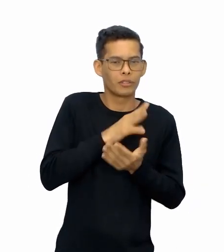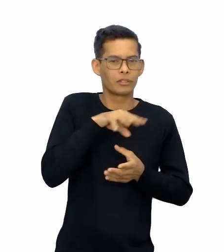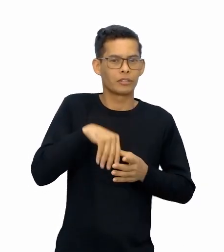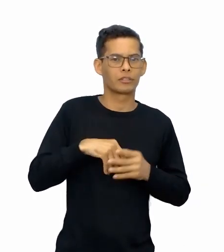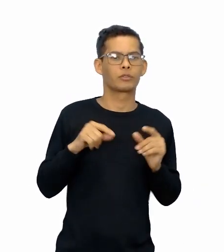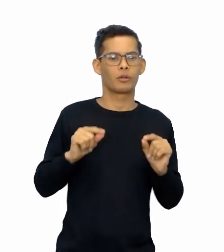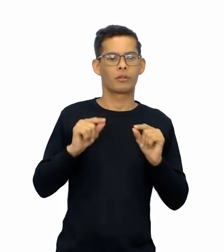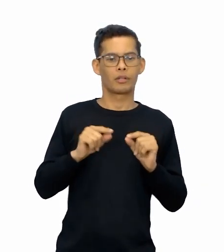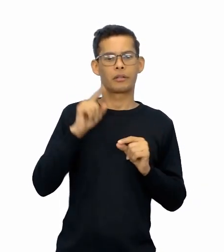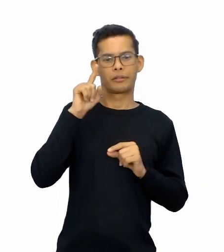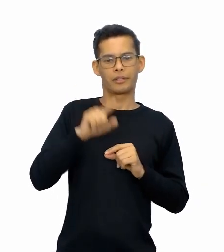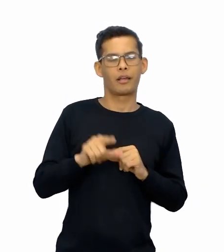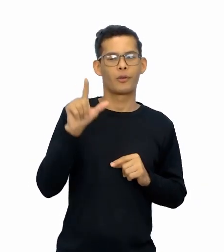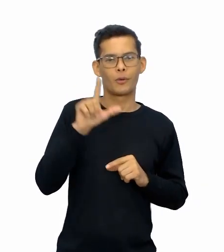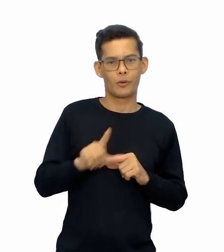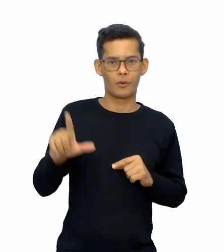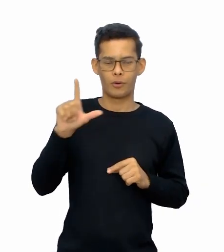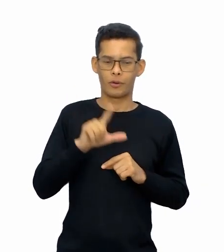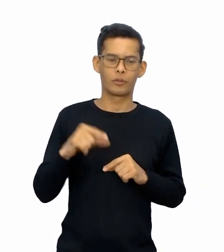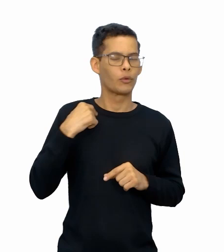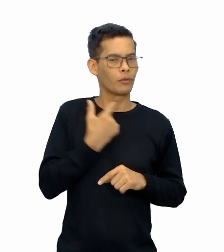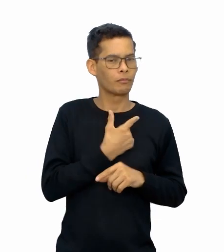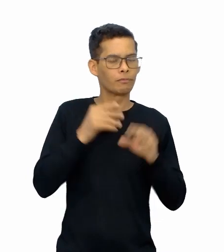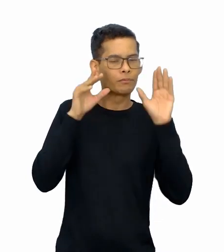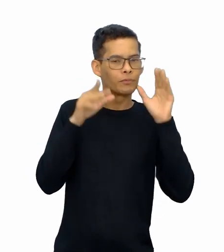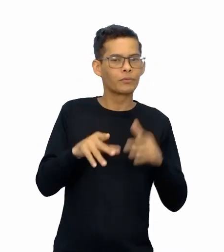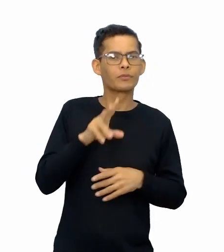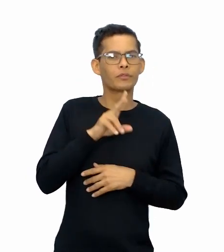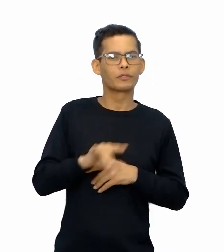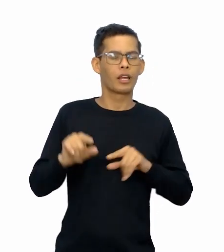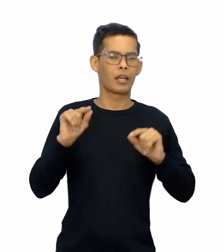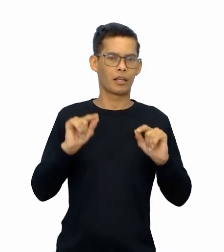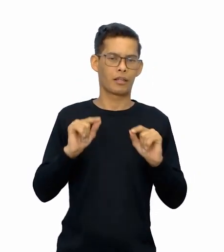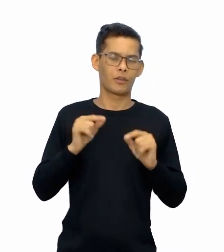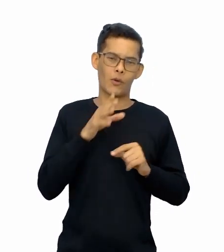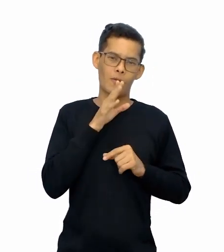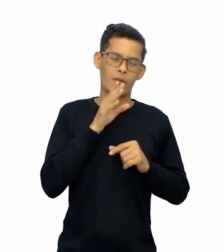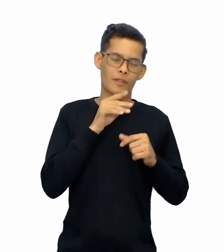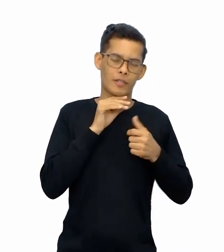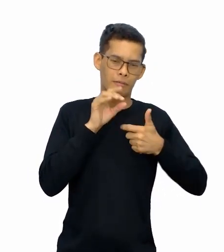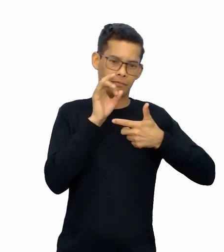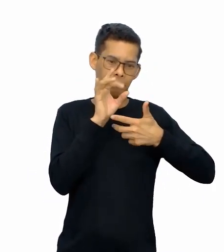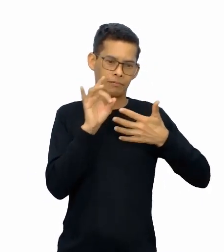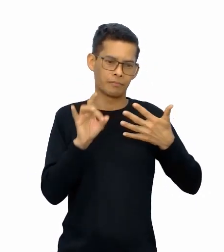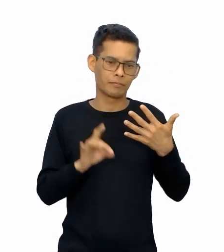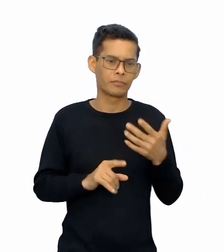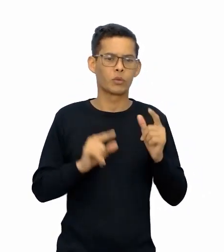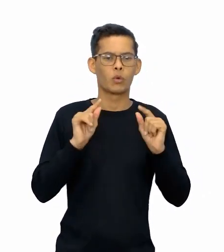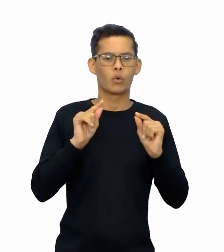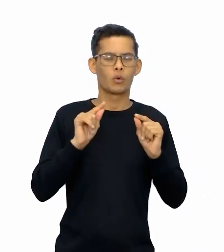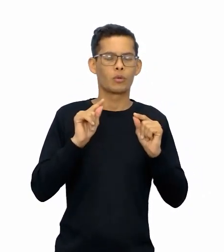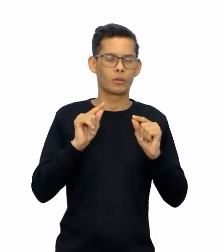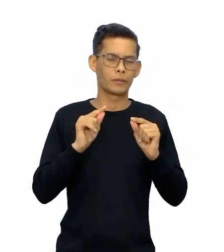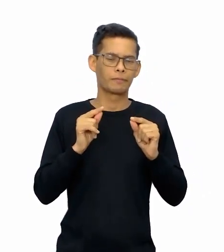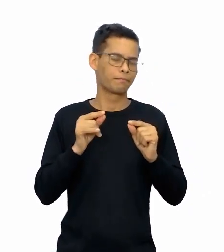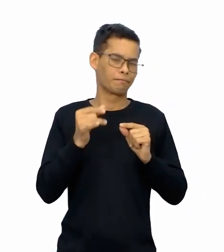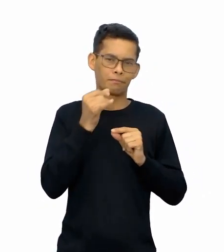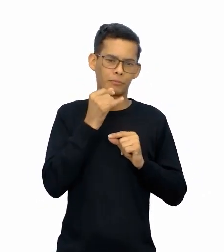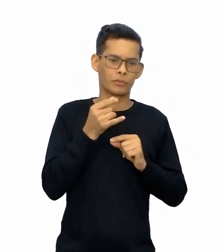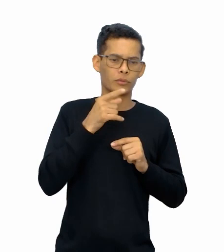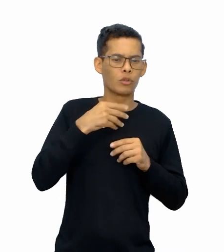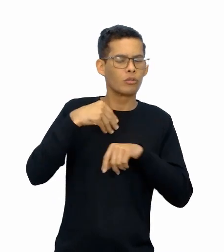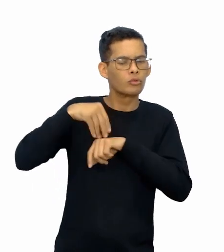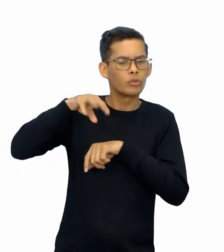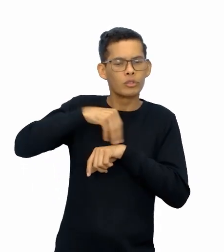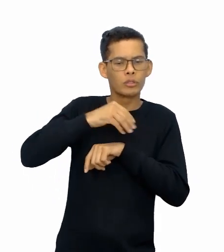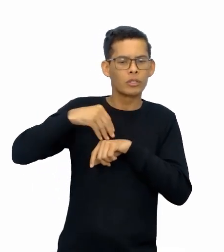é lógico, nós vamos conhecê-los, que é conhecer as